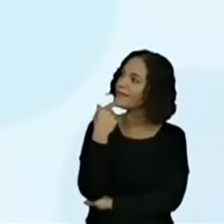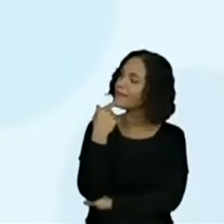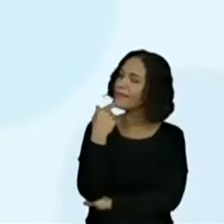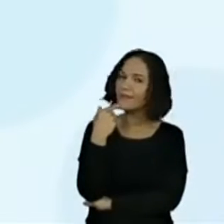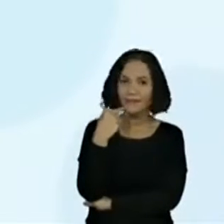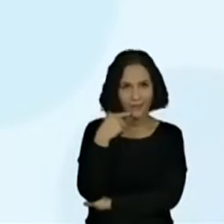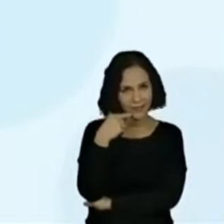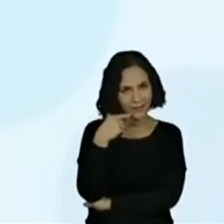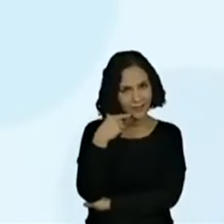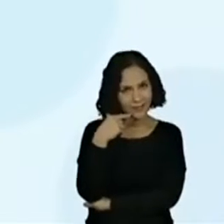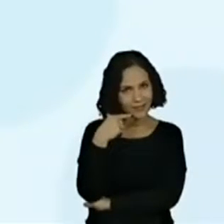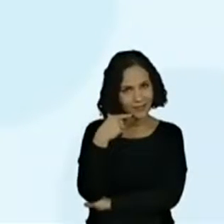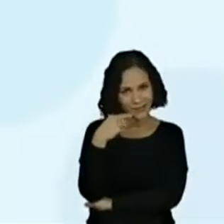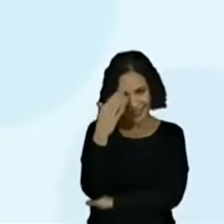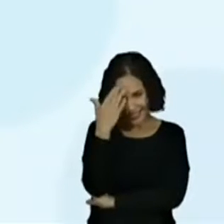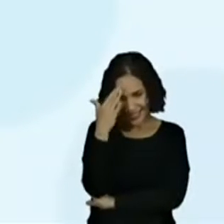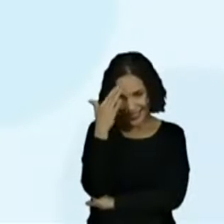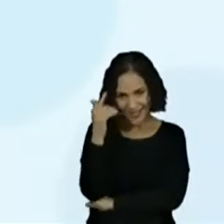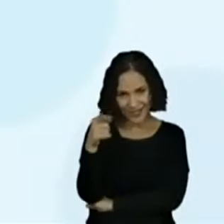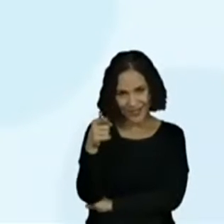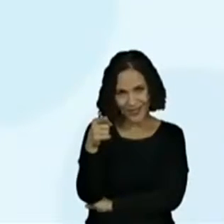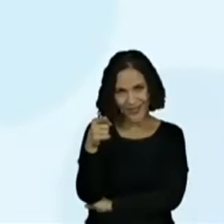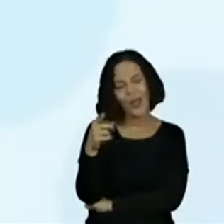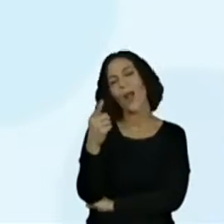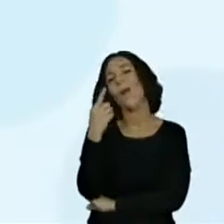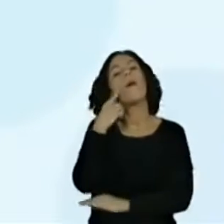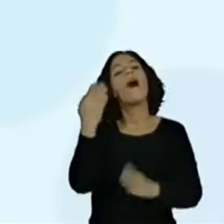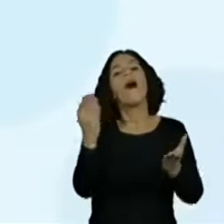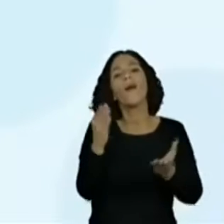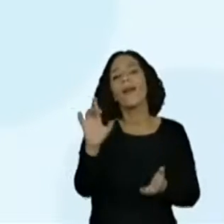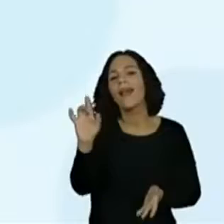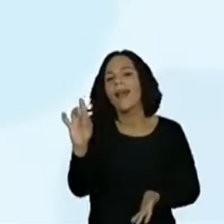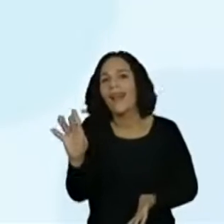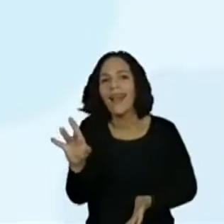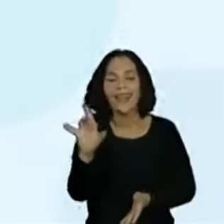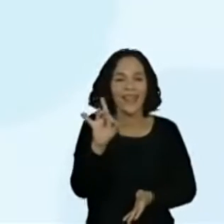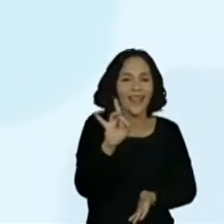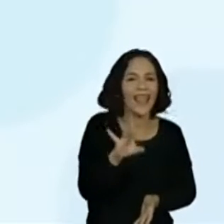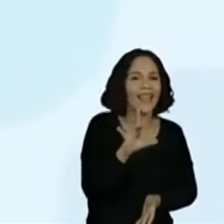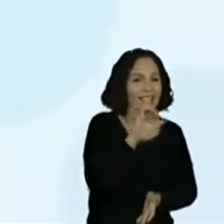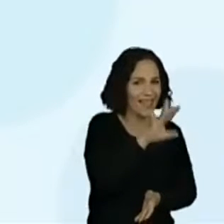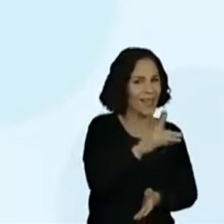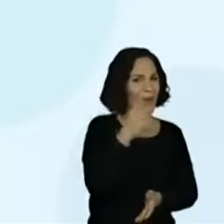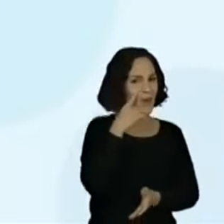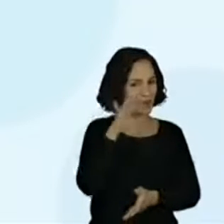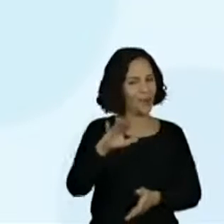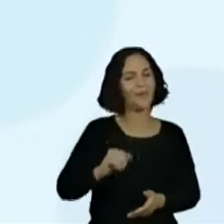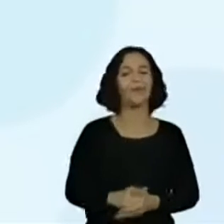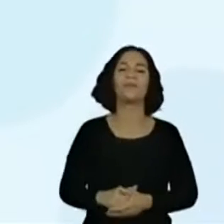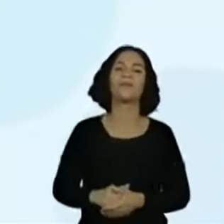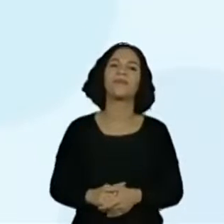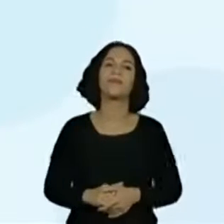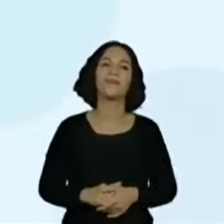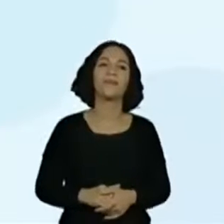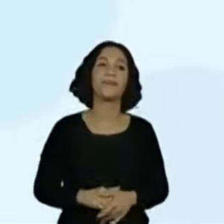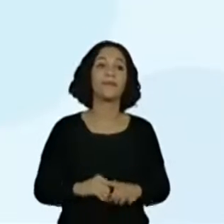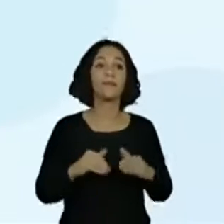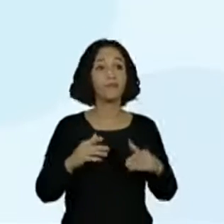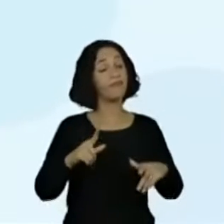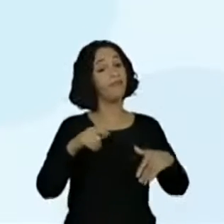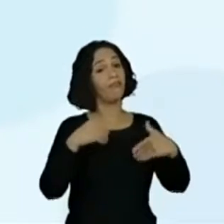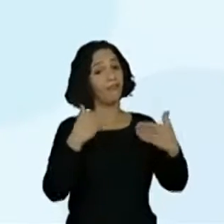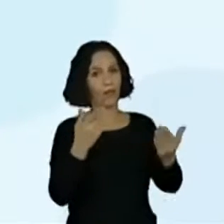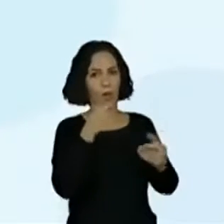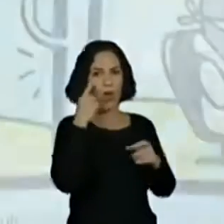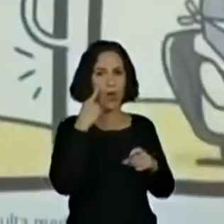Muito bem. Vamos agora de quadrinho em quadrinho para a gente ir aí discutindo? Então tá assim, ó. Então,